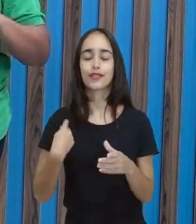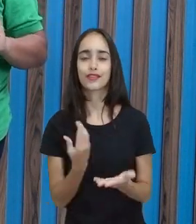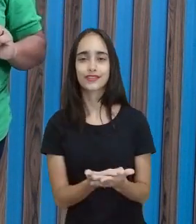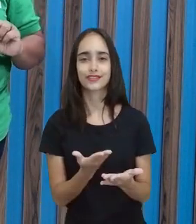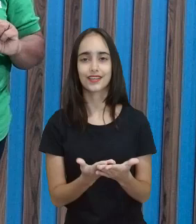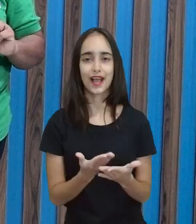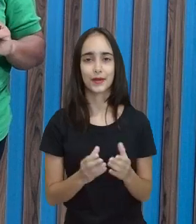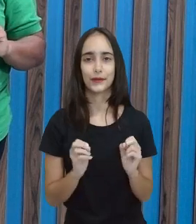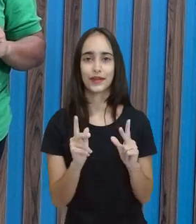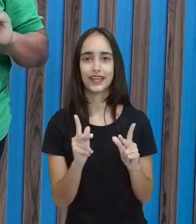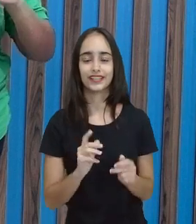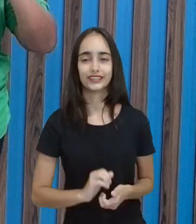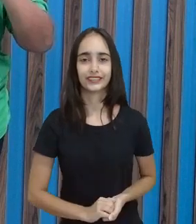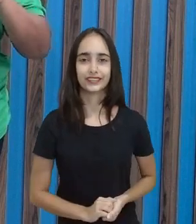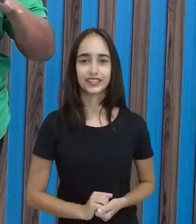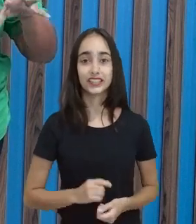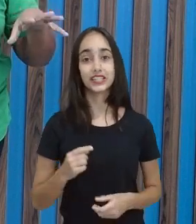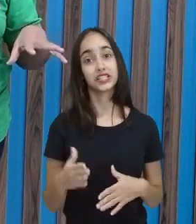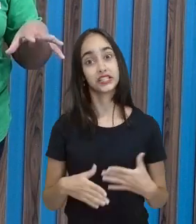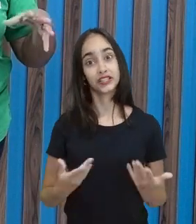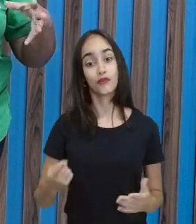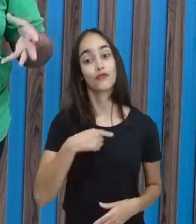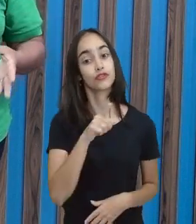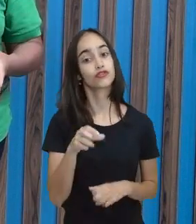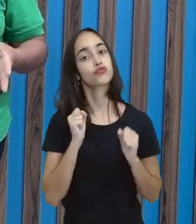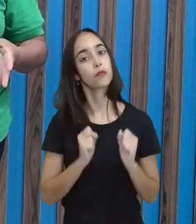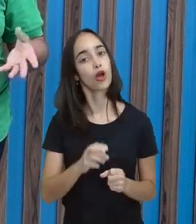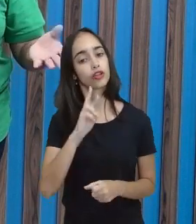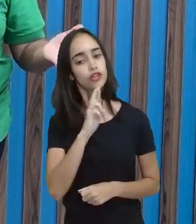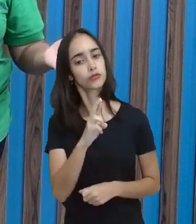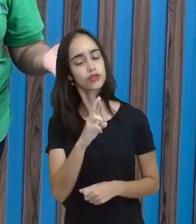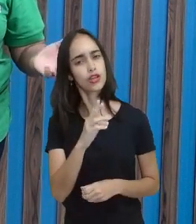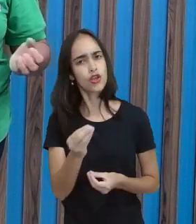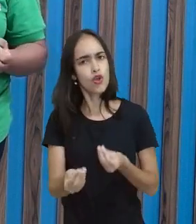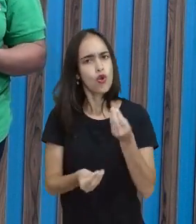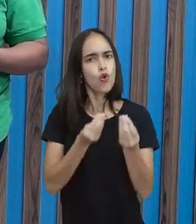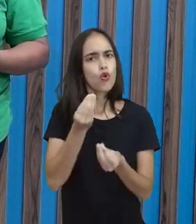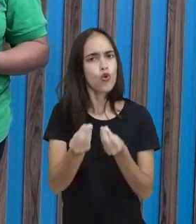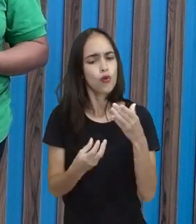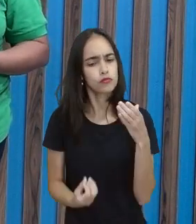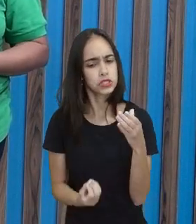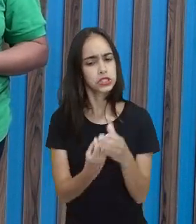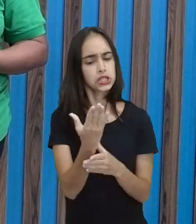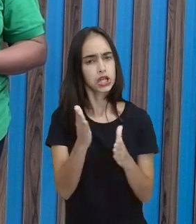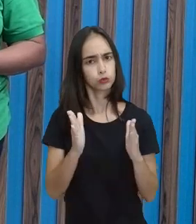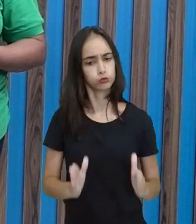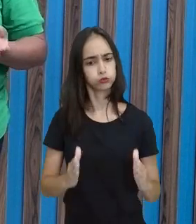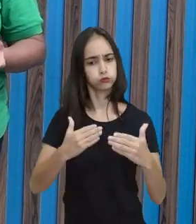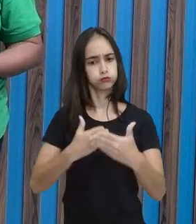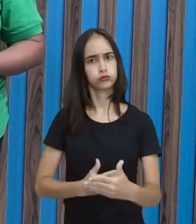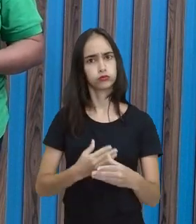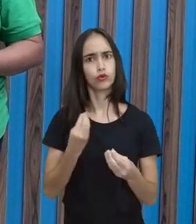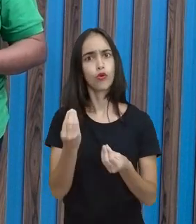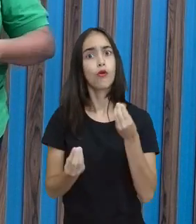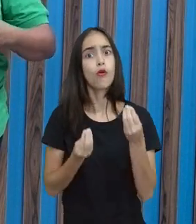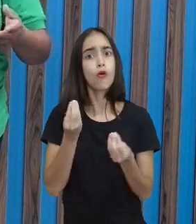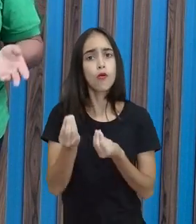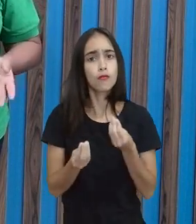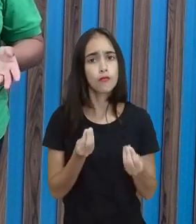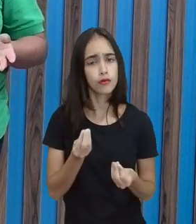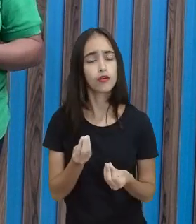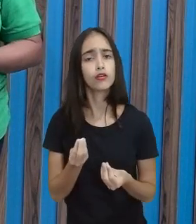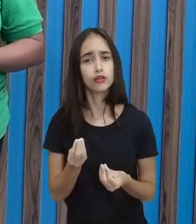esse questionamento que eu estou fazendo. De que é feito o tijolo? Que é feito, professora Mauricéia, este tijolo